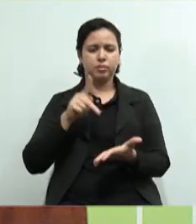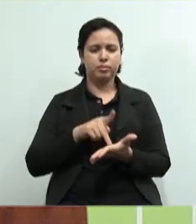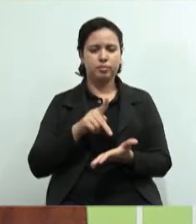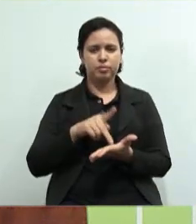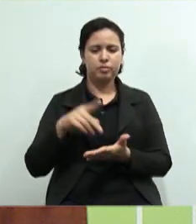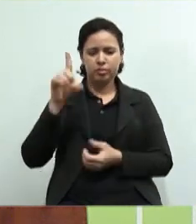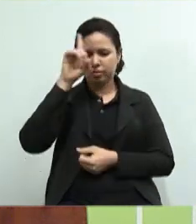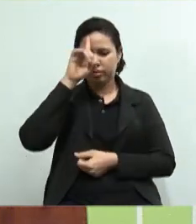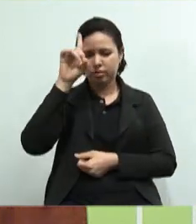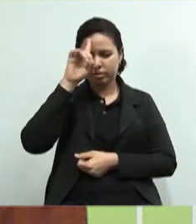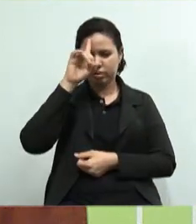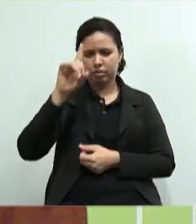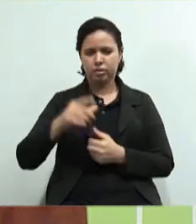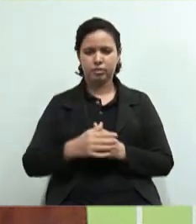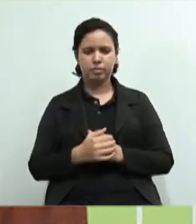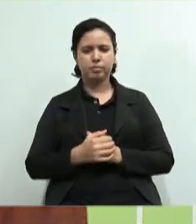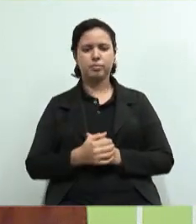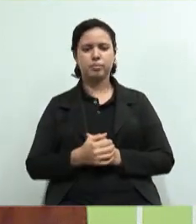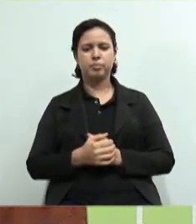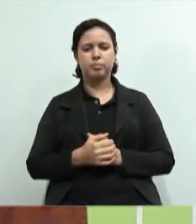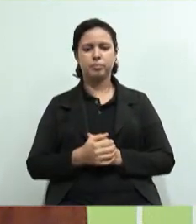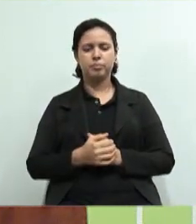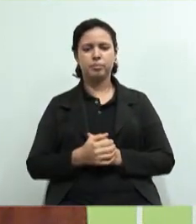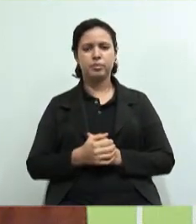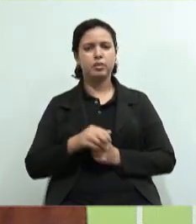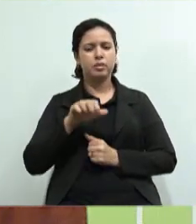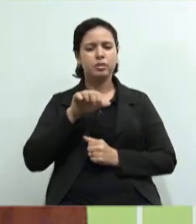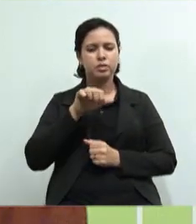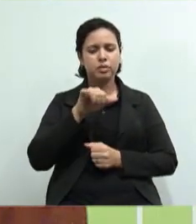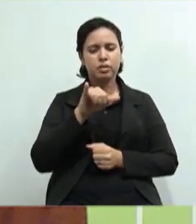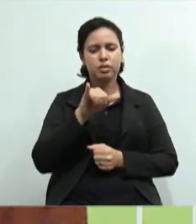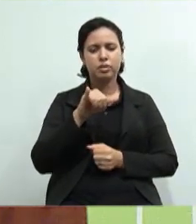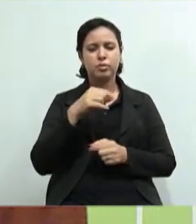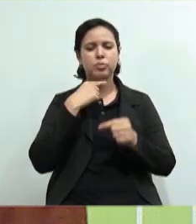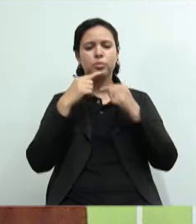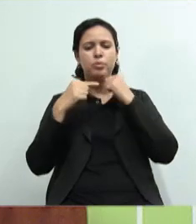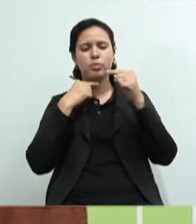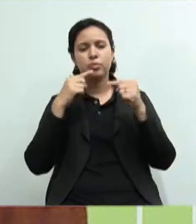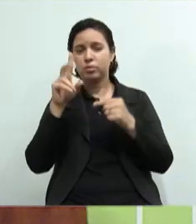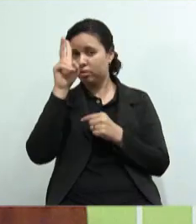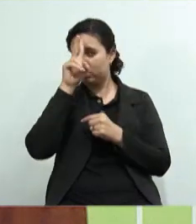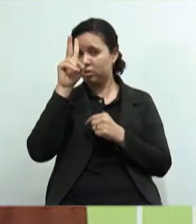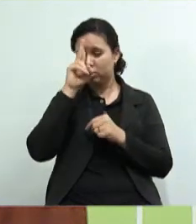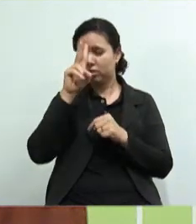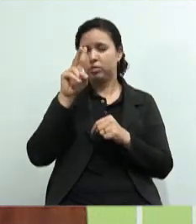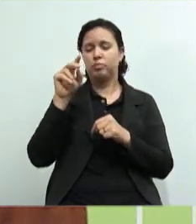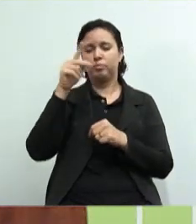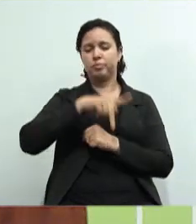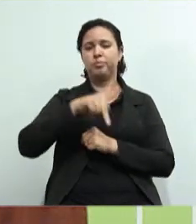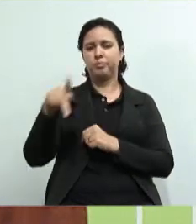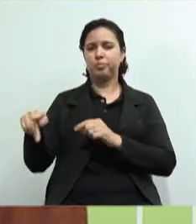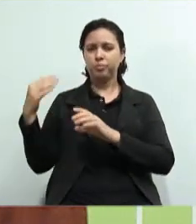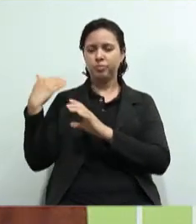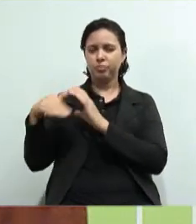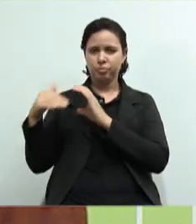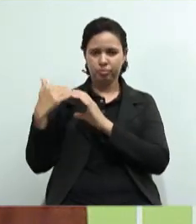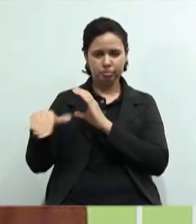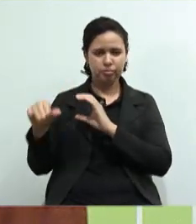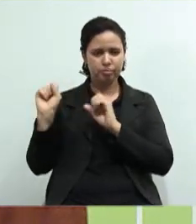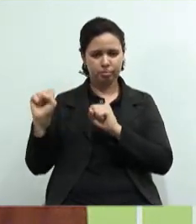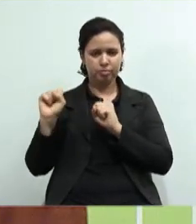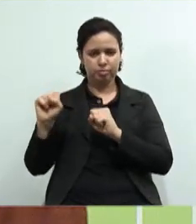da organização, certo? Qualquer dúvida, lembra do professor e manda as perguntas para a gente, tá